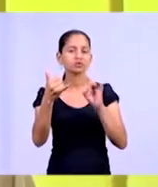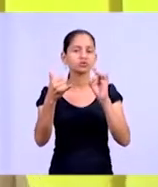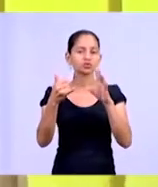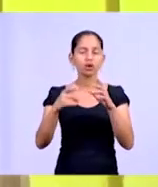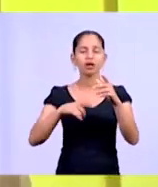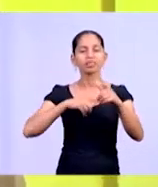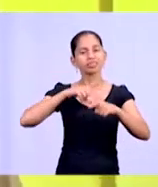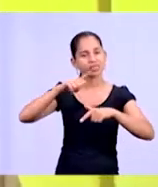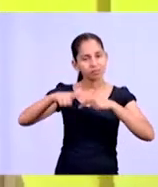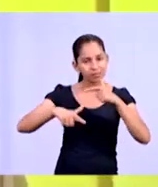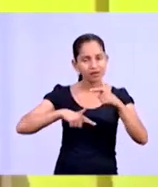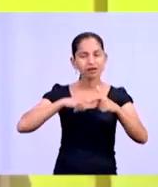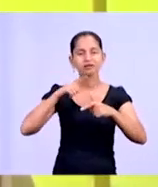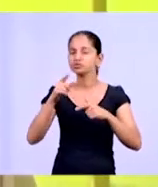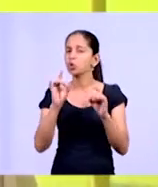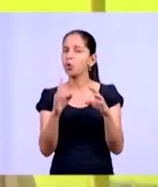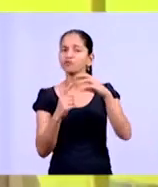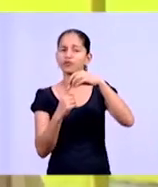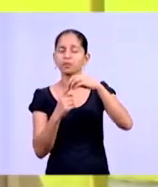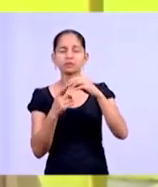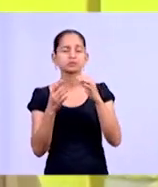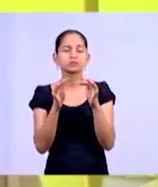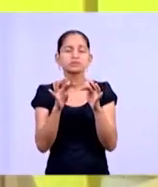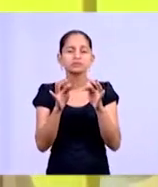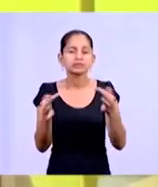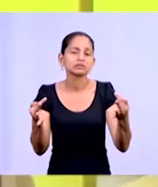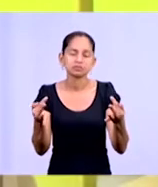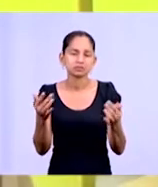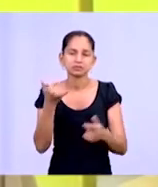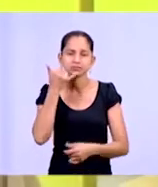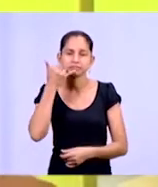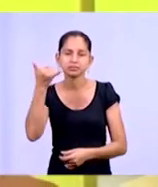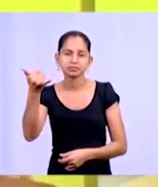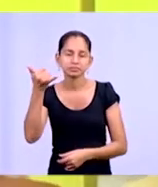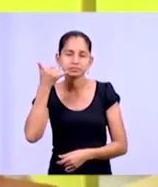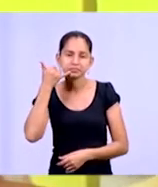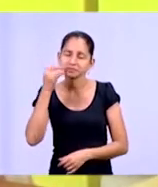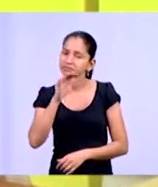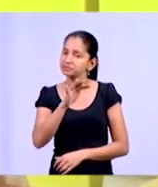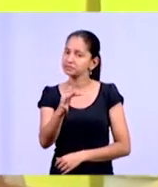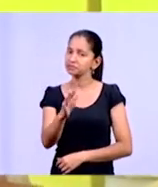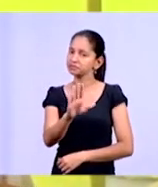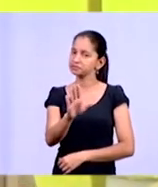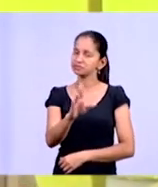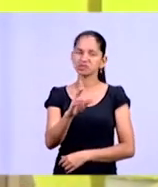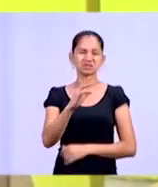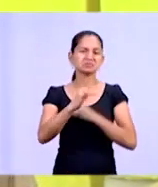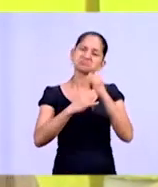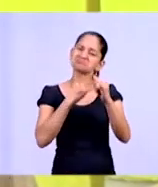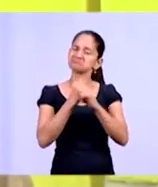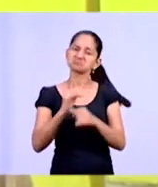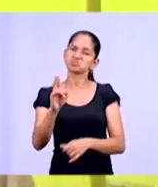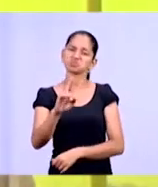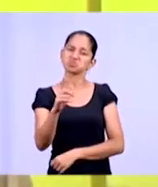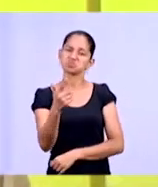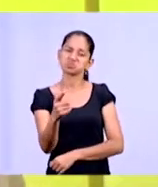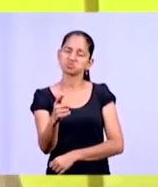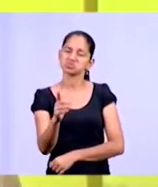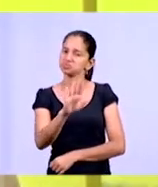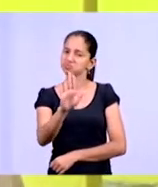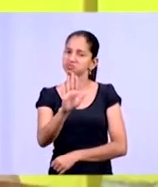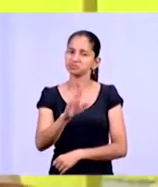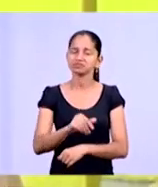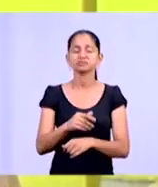trabalho, só para passar informação. Não tenho ele para usar a internet, para usar essas coisas,